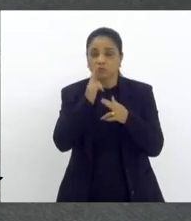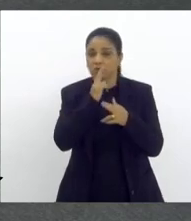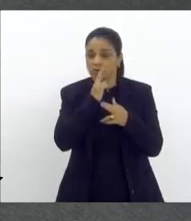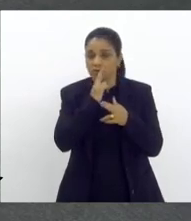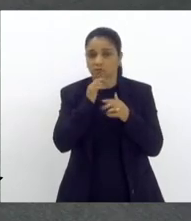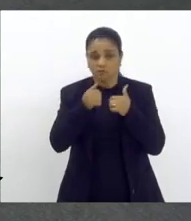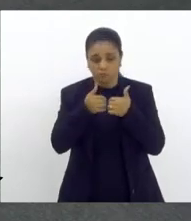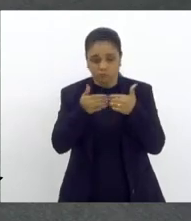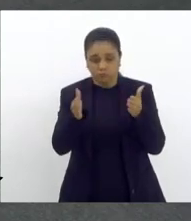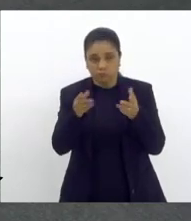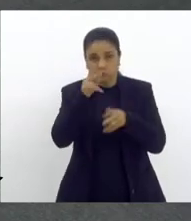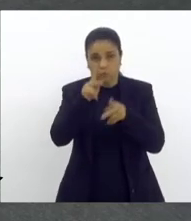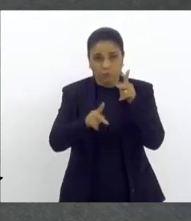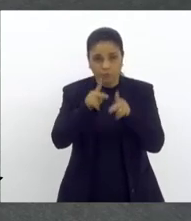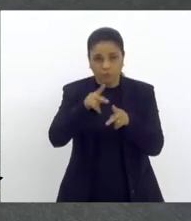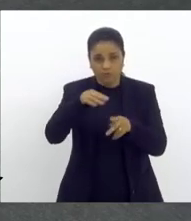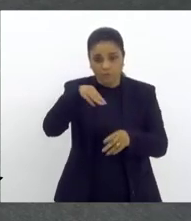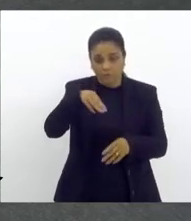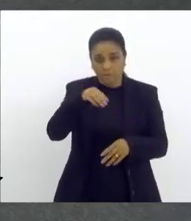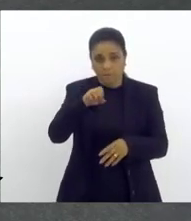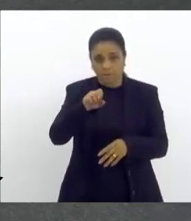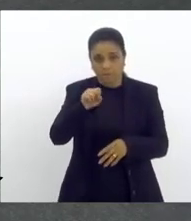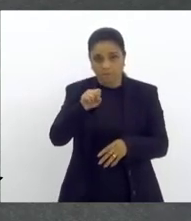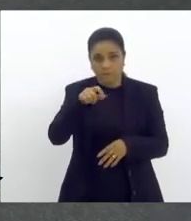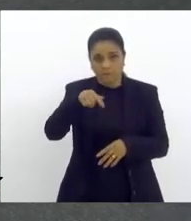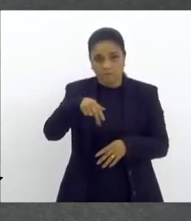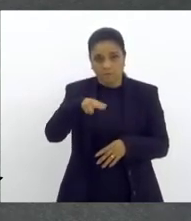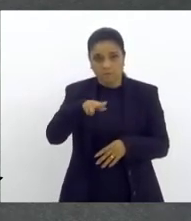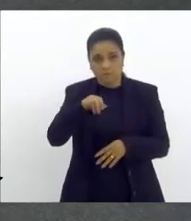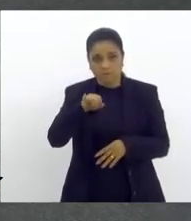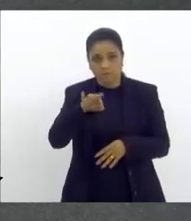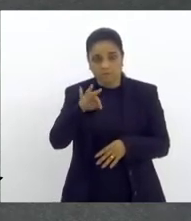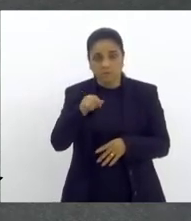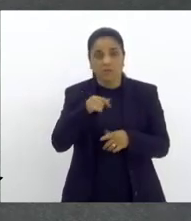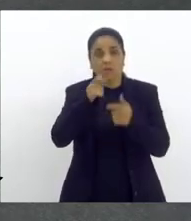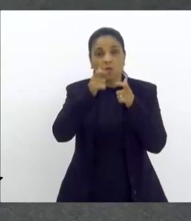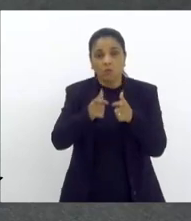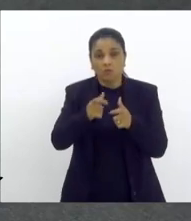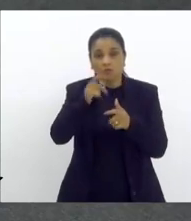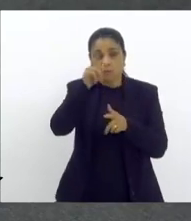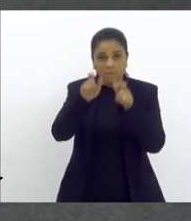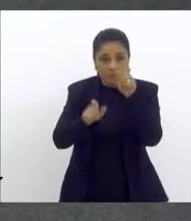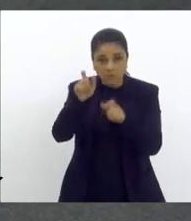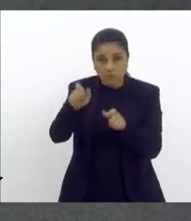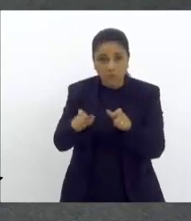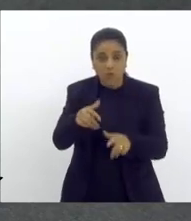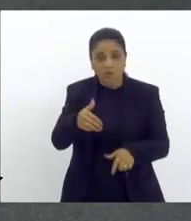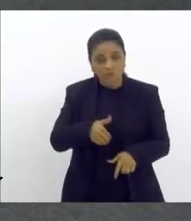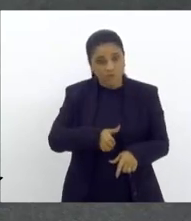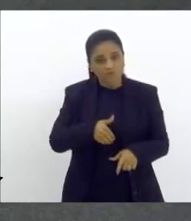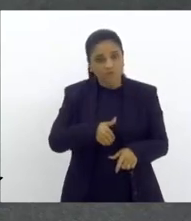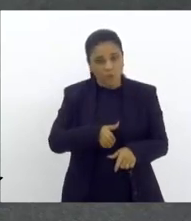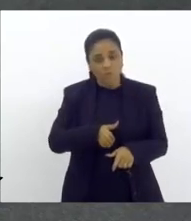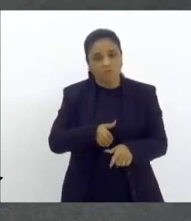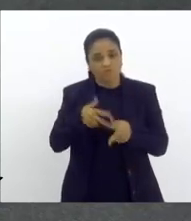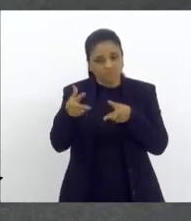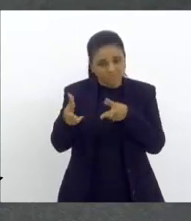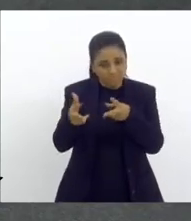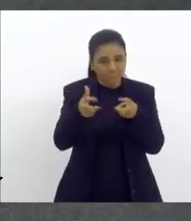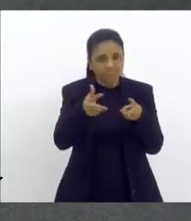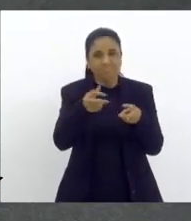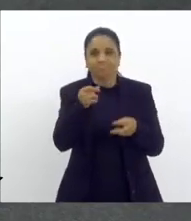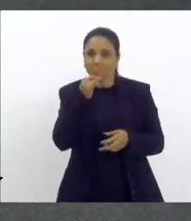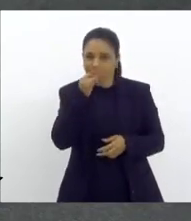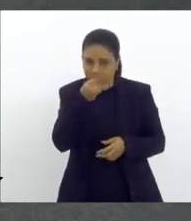Povo em Mesquita né alugar onde as pessoas estão passando fome e essa evidência é muito cruel como diz aqui